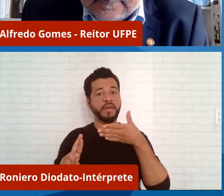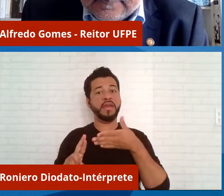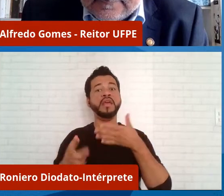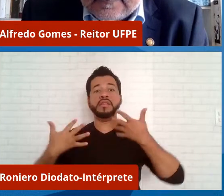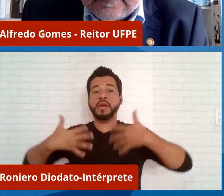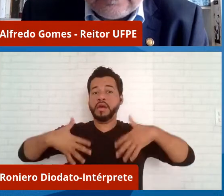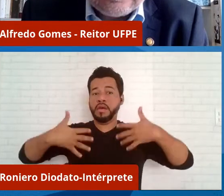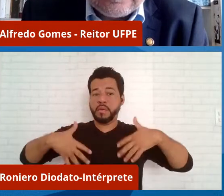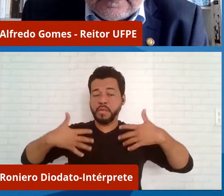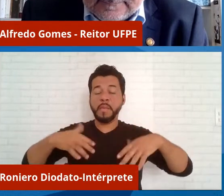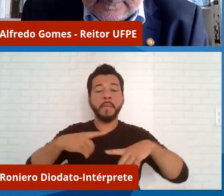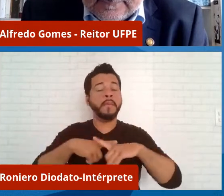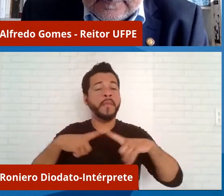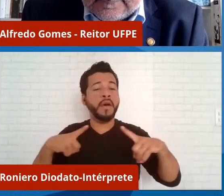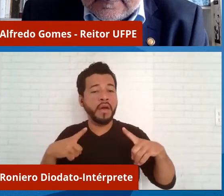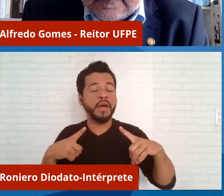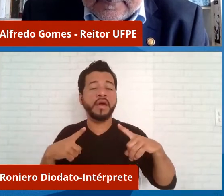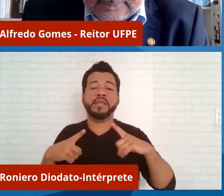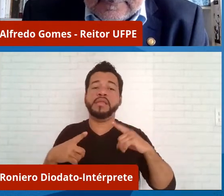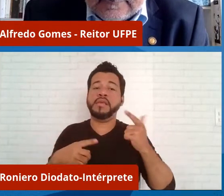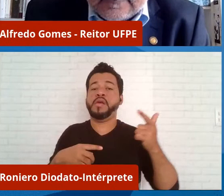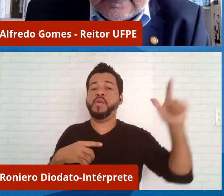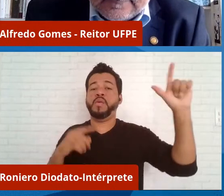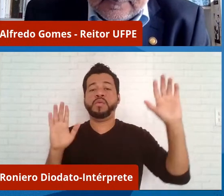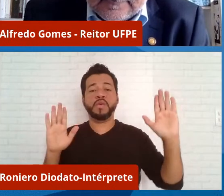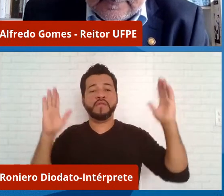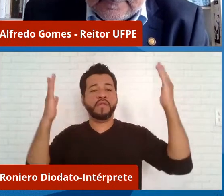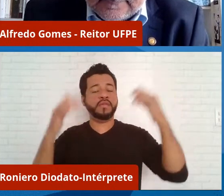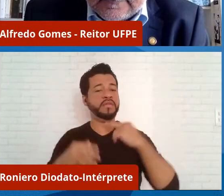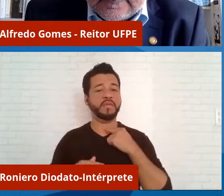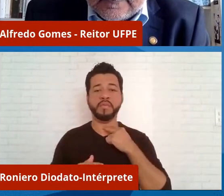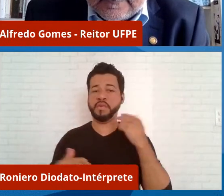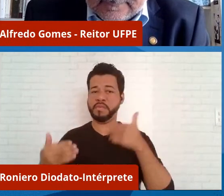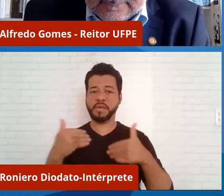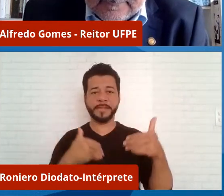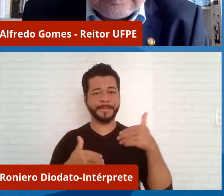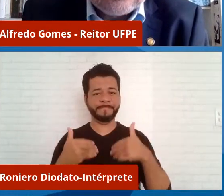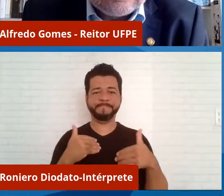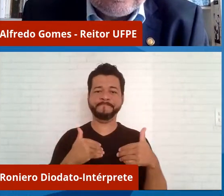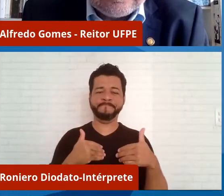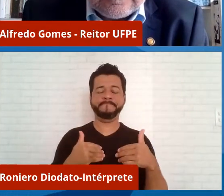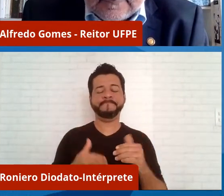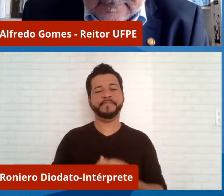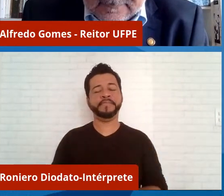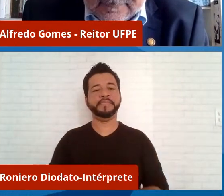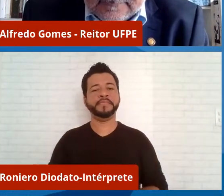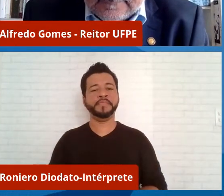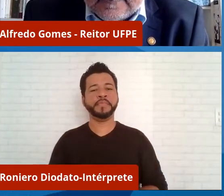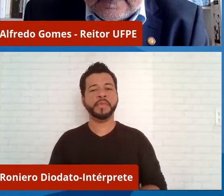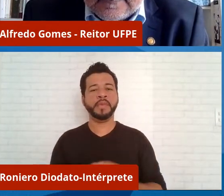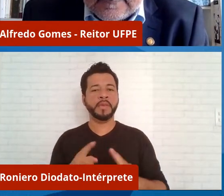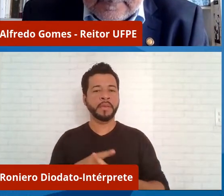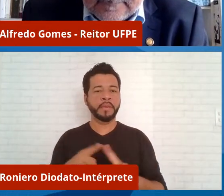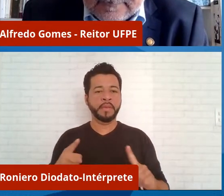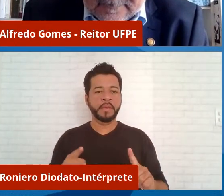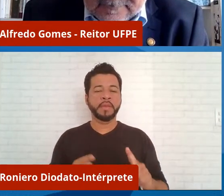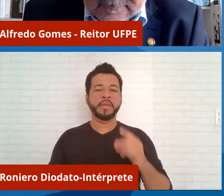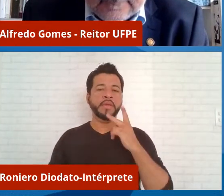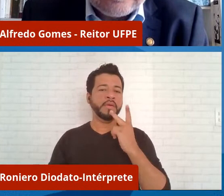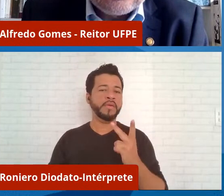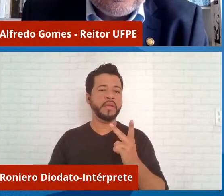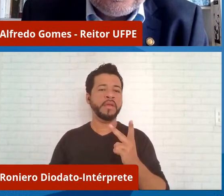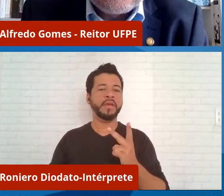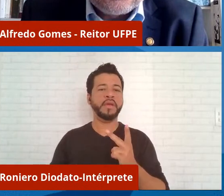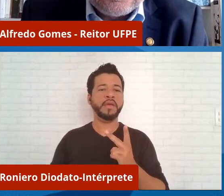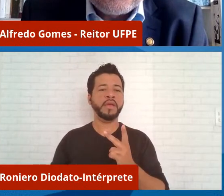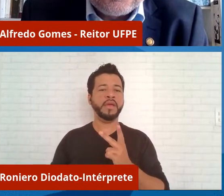tinha um evento pré-agendado e não vai poder participar. Mas, como eu disse a ele, ele está aqui no coração com a